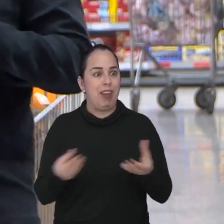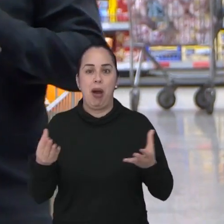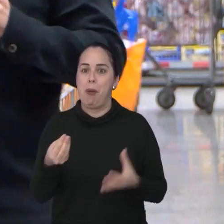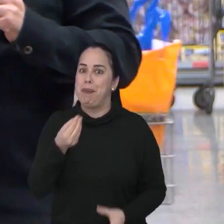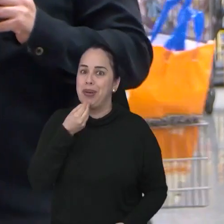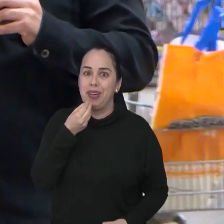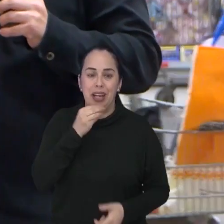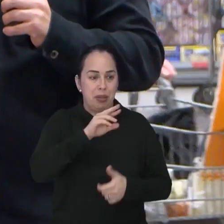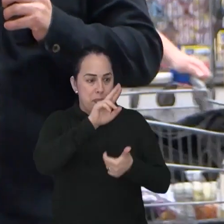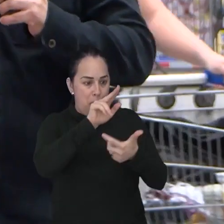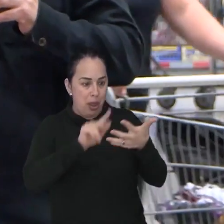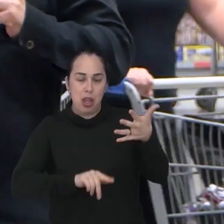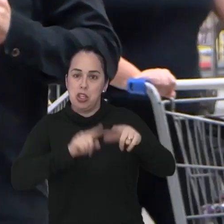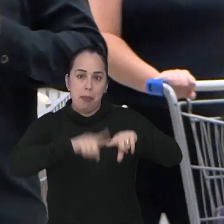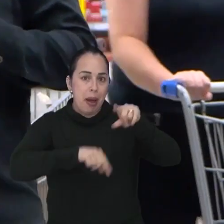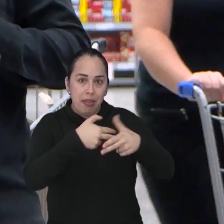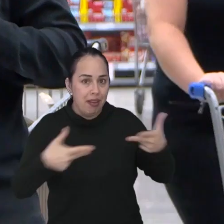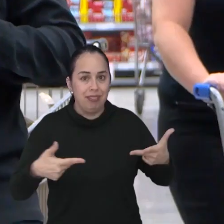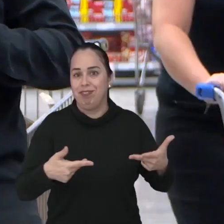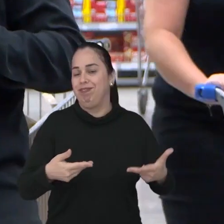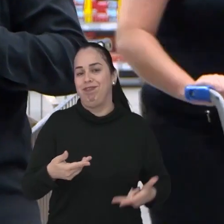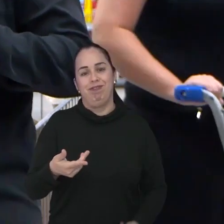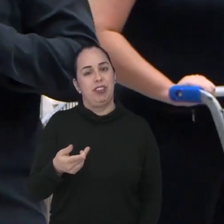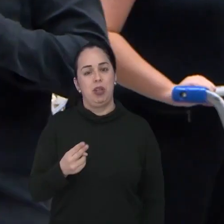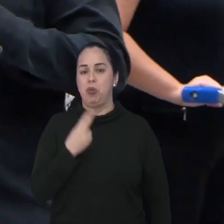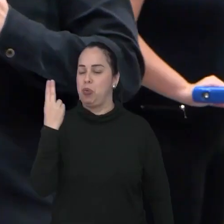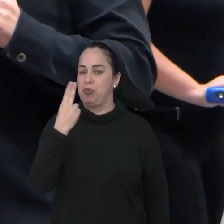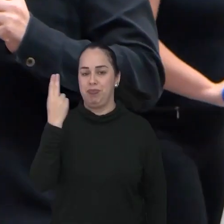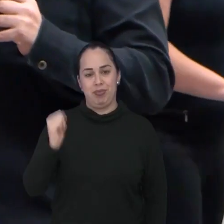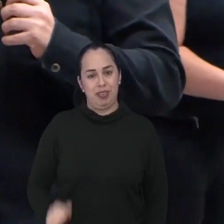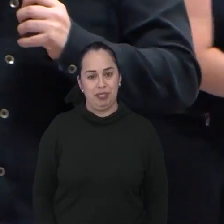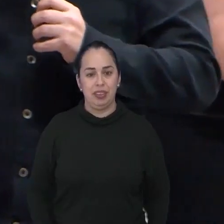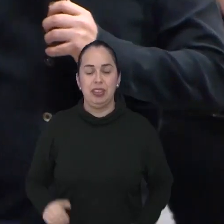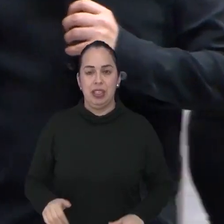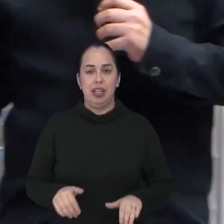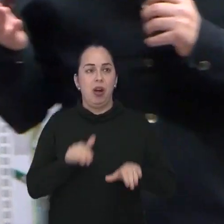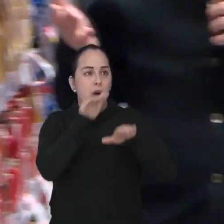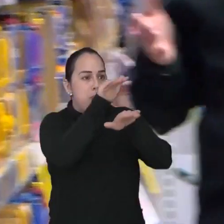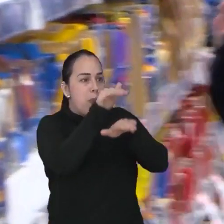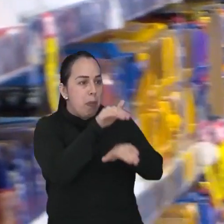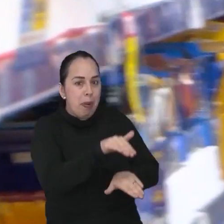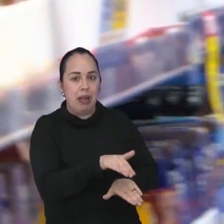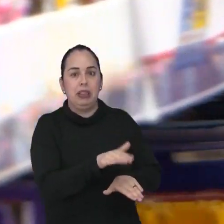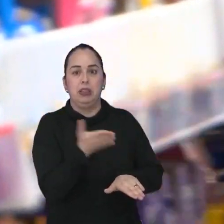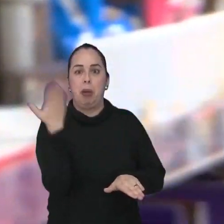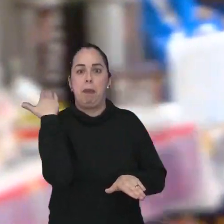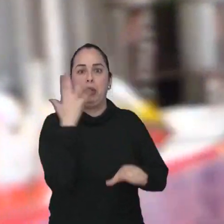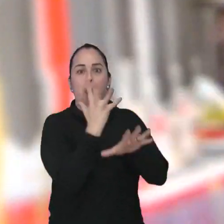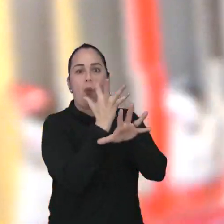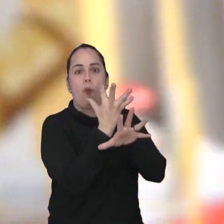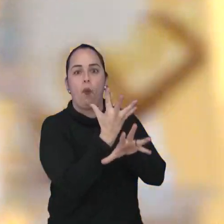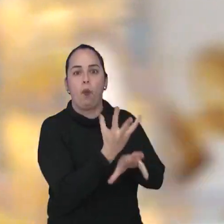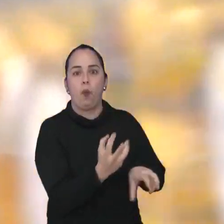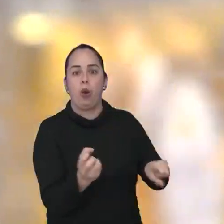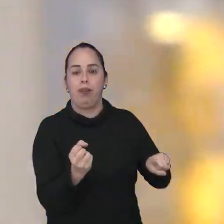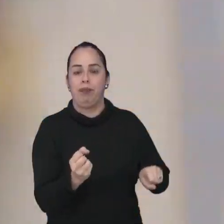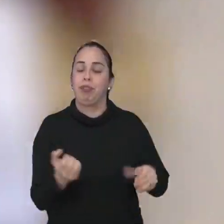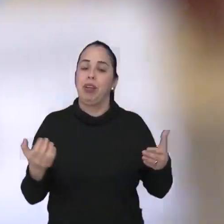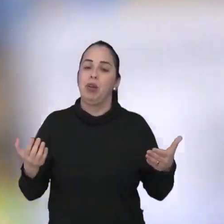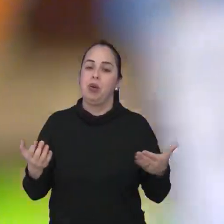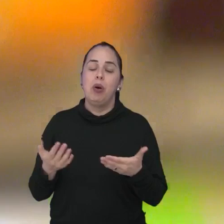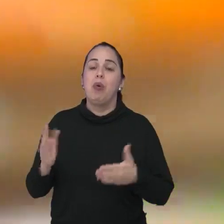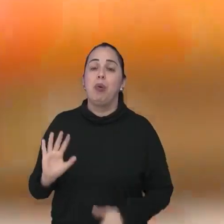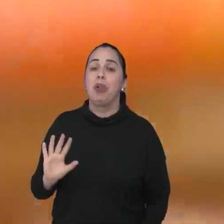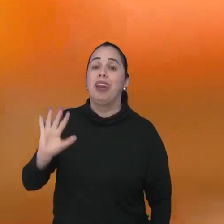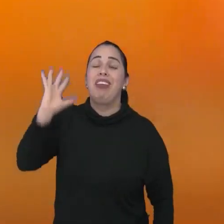puderam oferecer essa variedade de produtos como a gente conhece hoje. As prateleiras cheias já foram bem